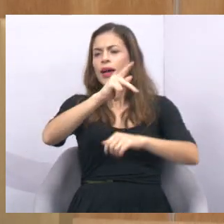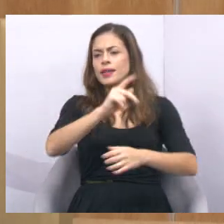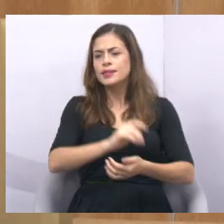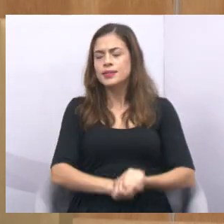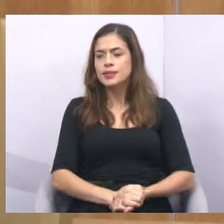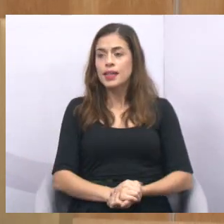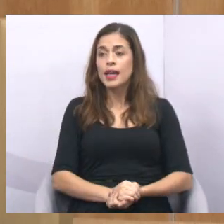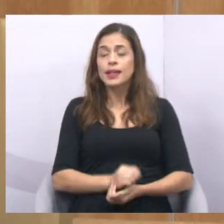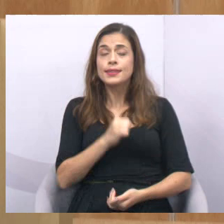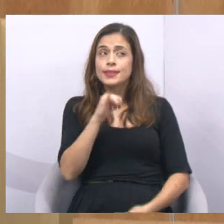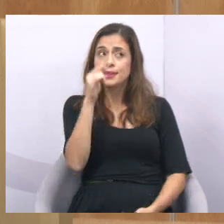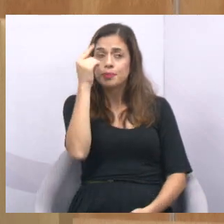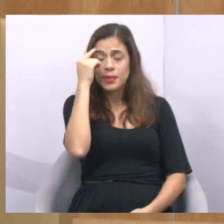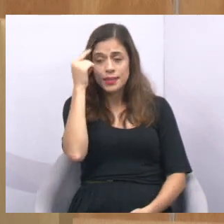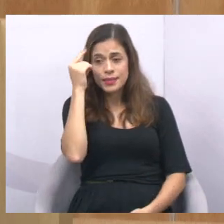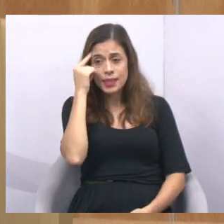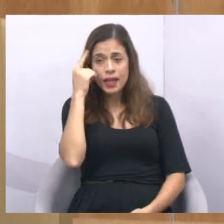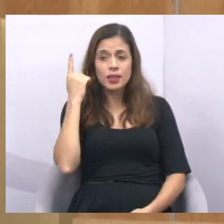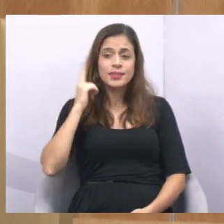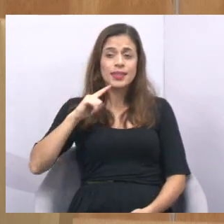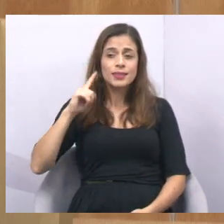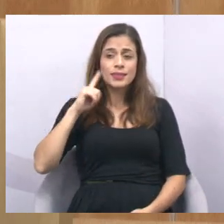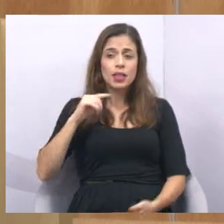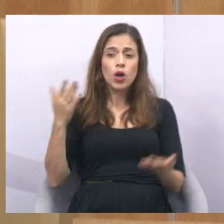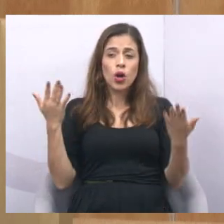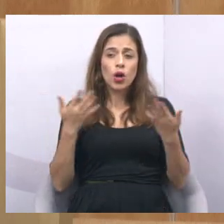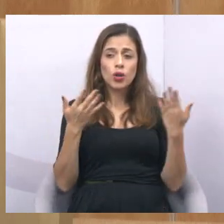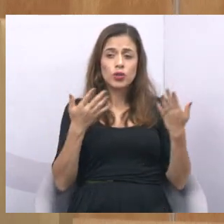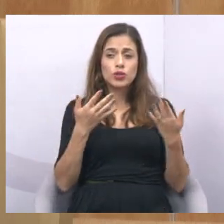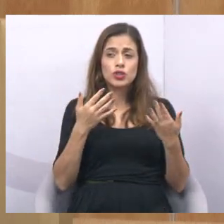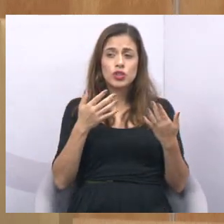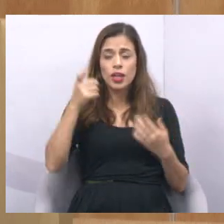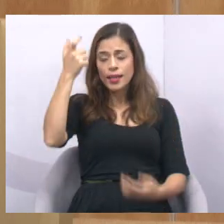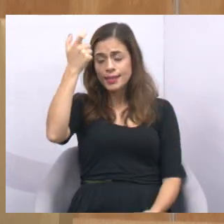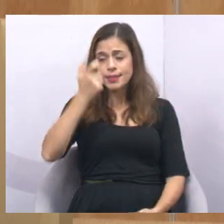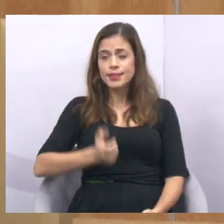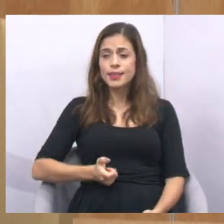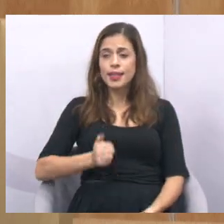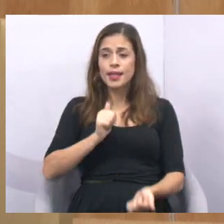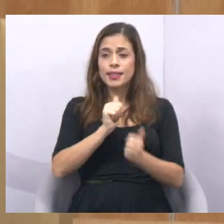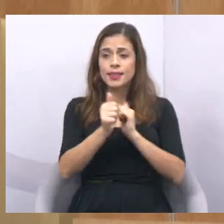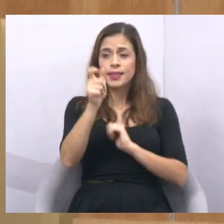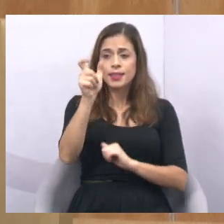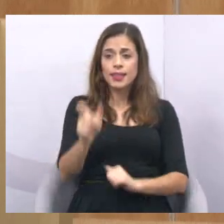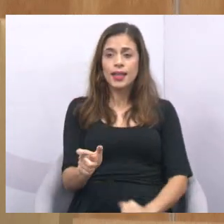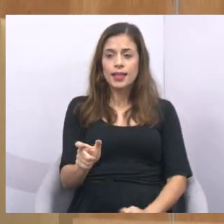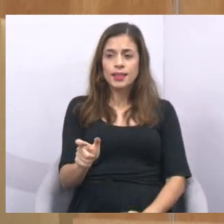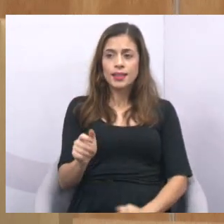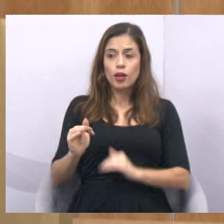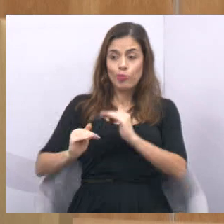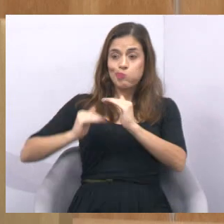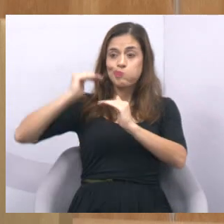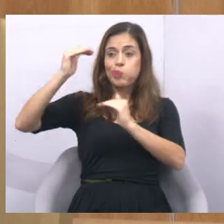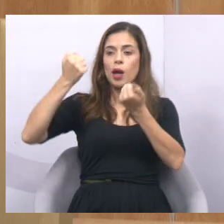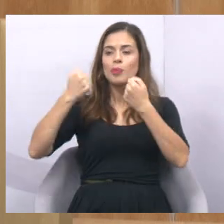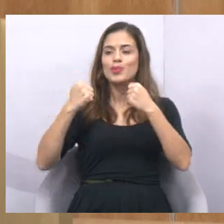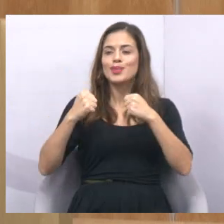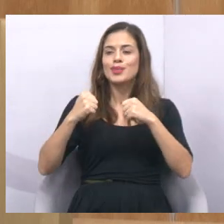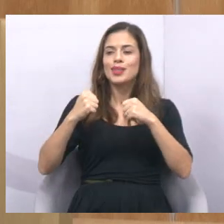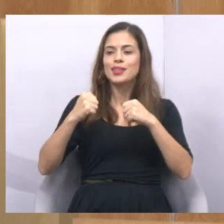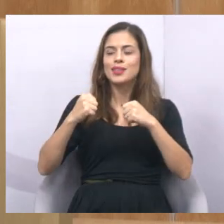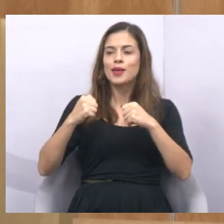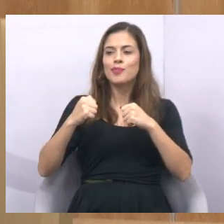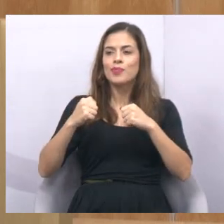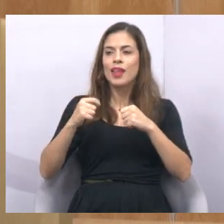fazer uma reflexão sobre os Estados Unidos, hoje, para você ser atleta de alto rendimento, você precisa estar na universidade, senão você não consegue